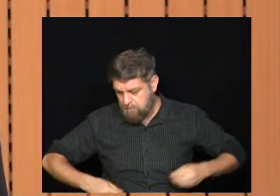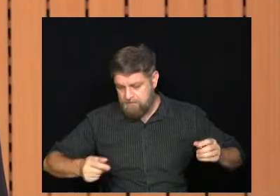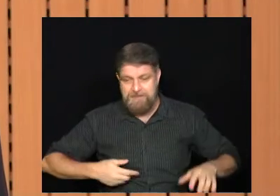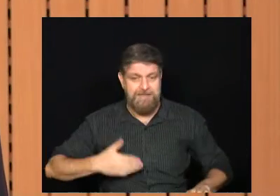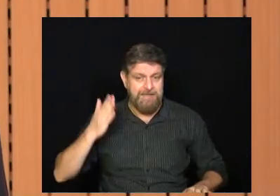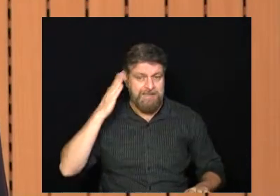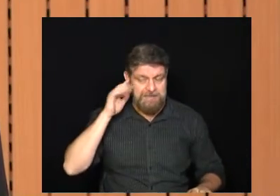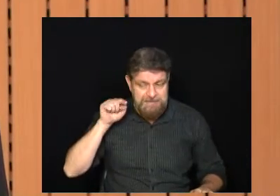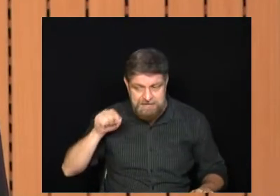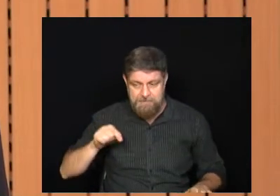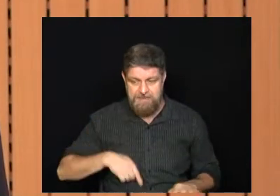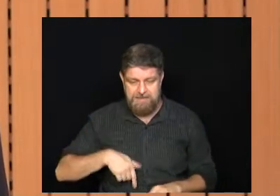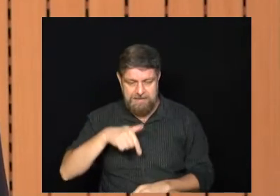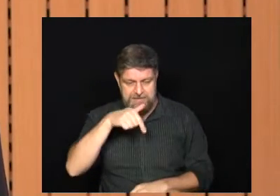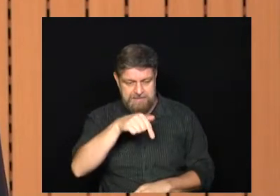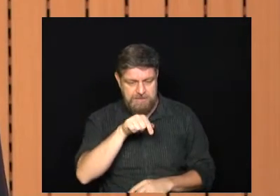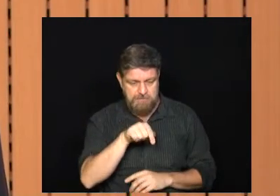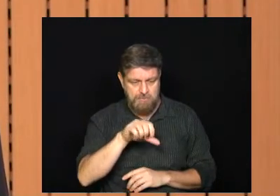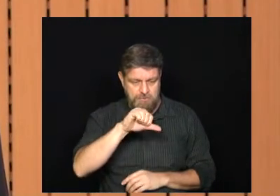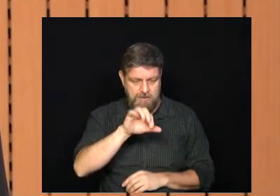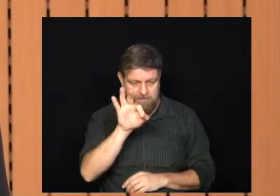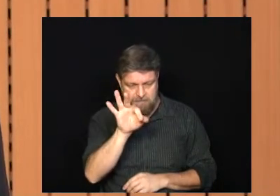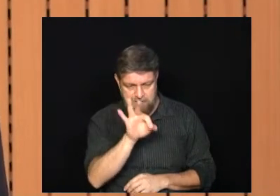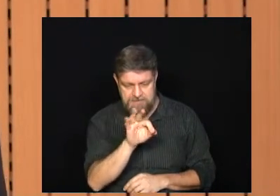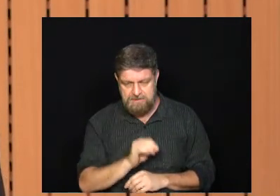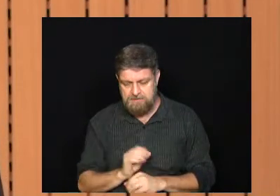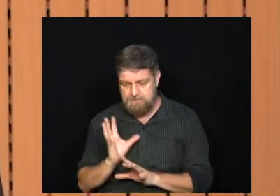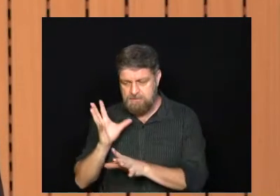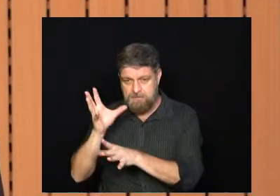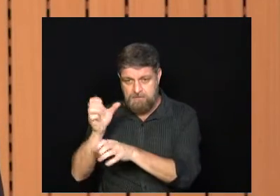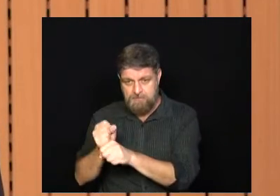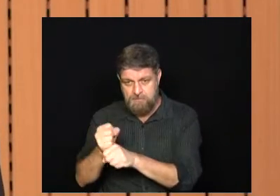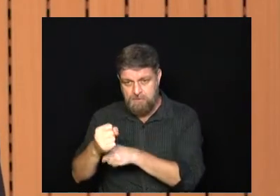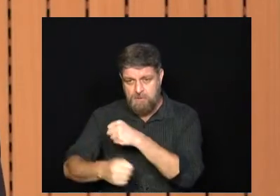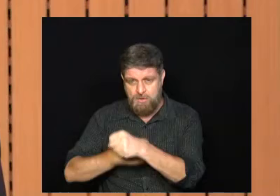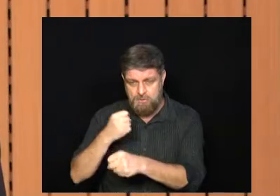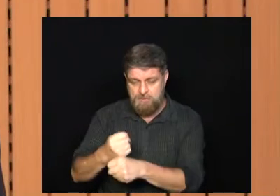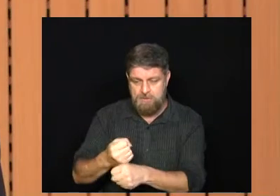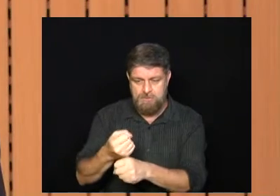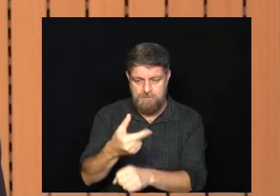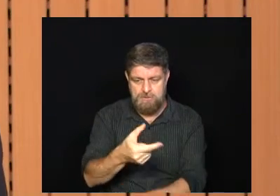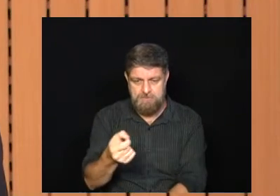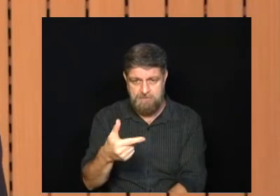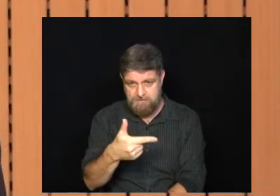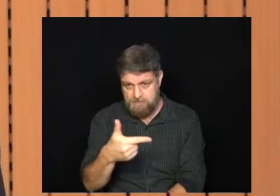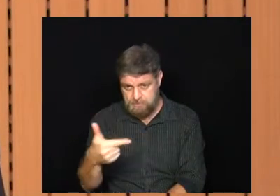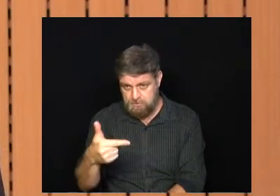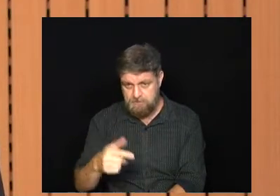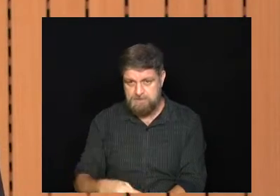de 7,9%. No orçamento de 2022, que vocês vão ter